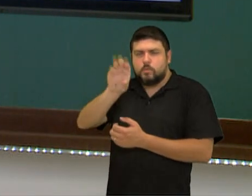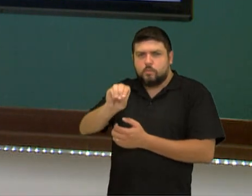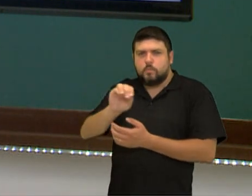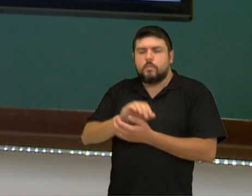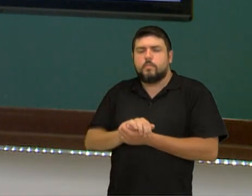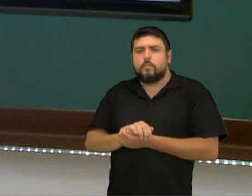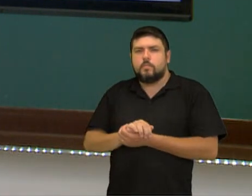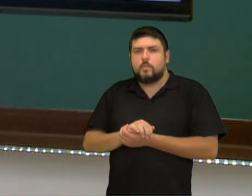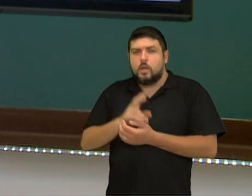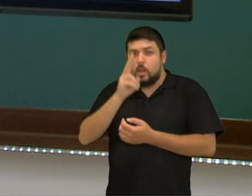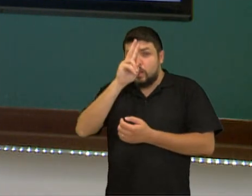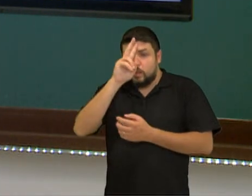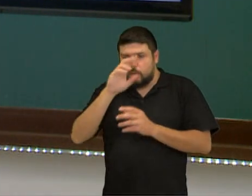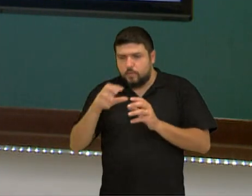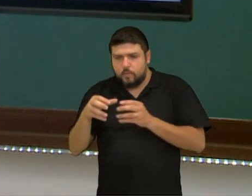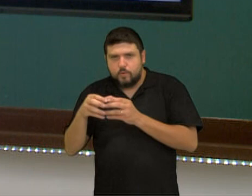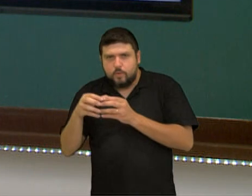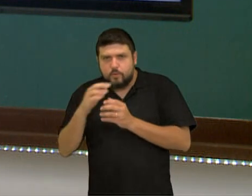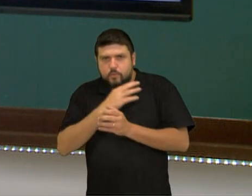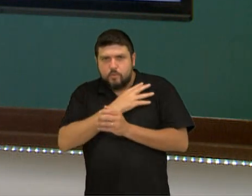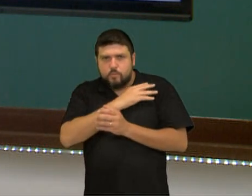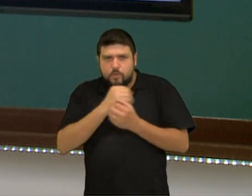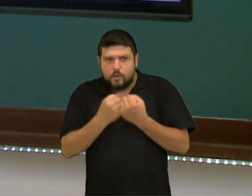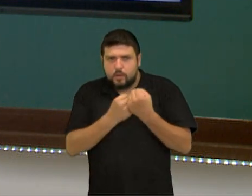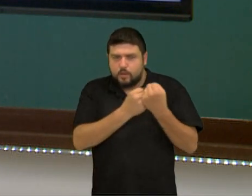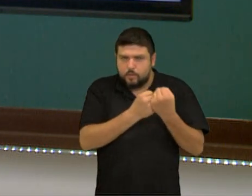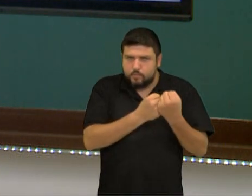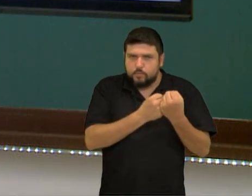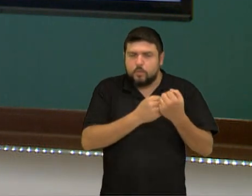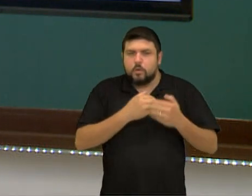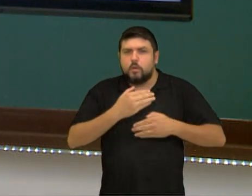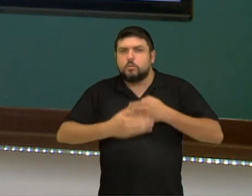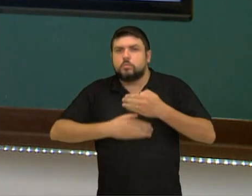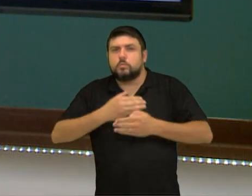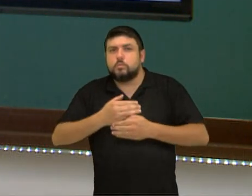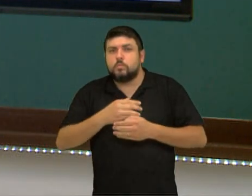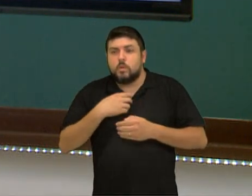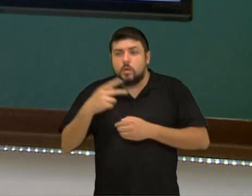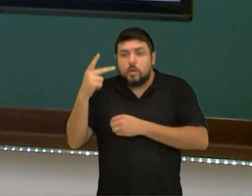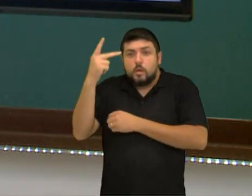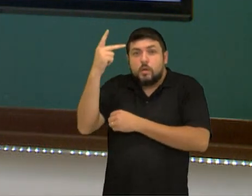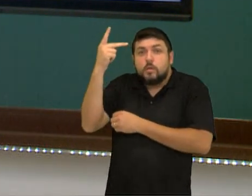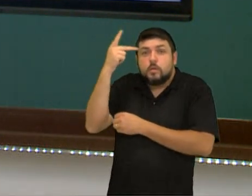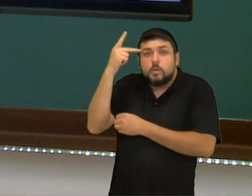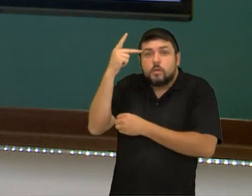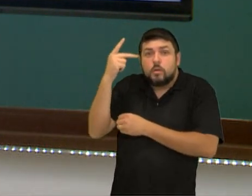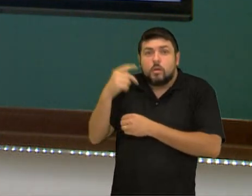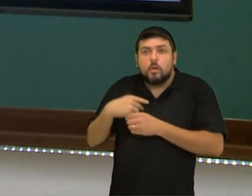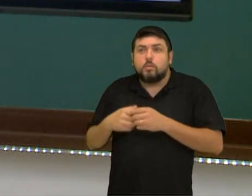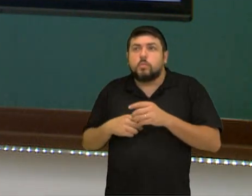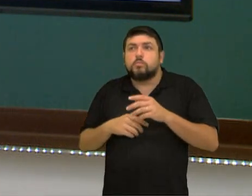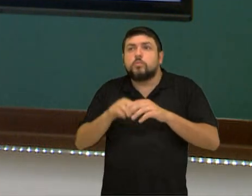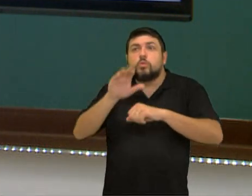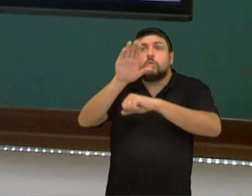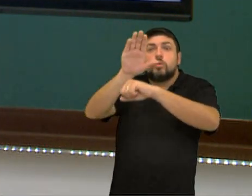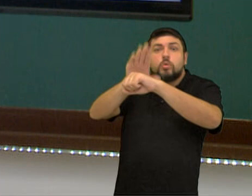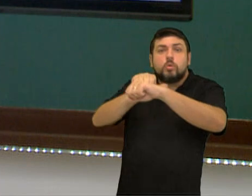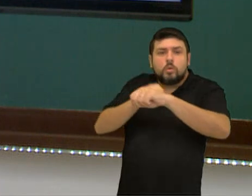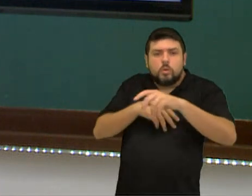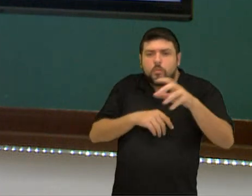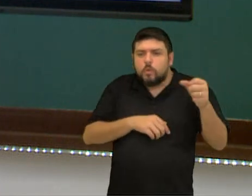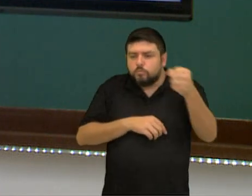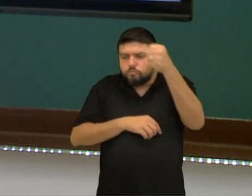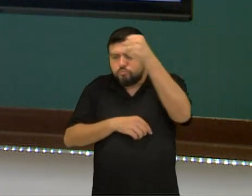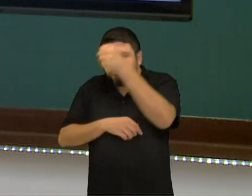do movimento tenentista. Então ele nomeou para governar São Paulo João Alberto, um tenente, vindo do movimento tenentista.